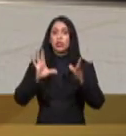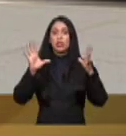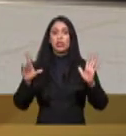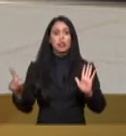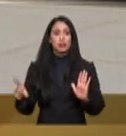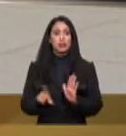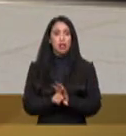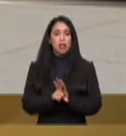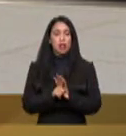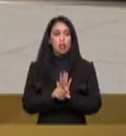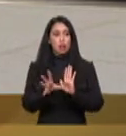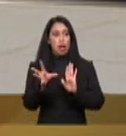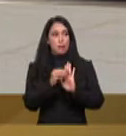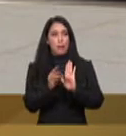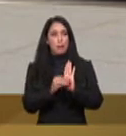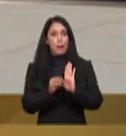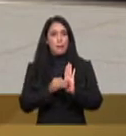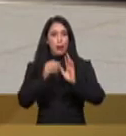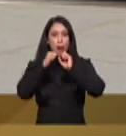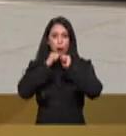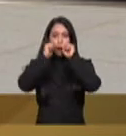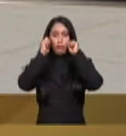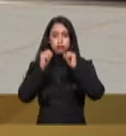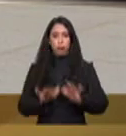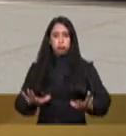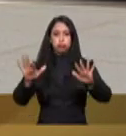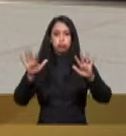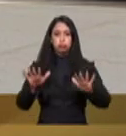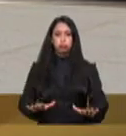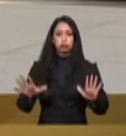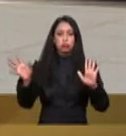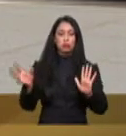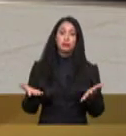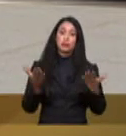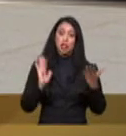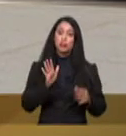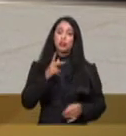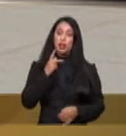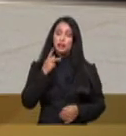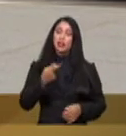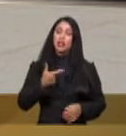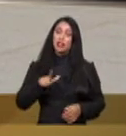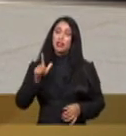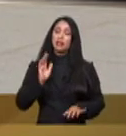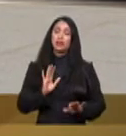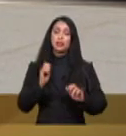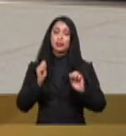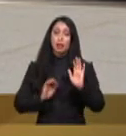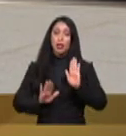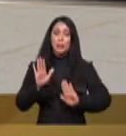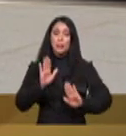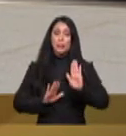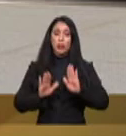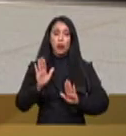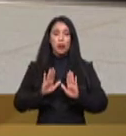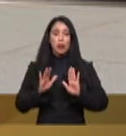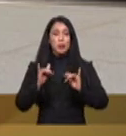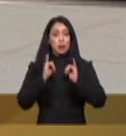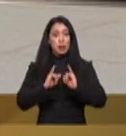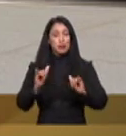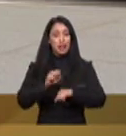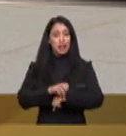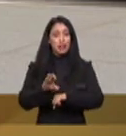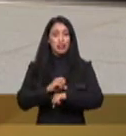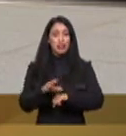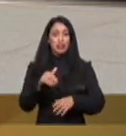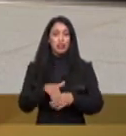legislativa de impulsionamento de conteúdo, como já descrevi agora há pouco, como mecanismo de propaganda eleitoral, cumprindo assim o seu